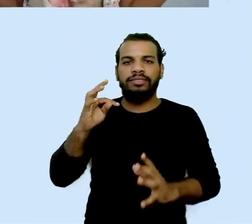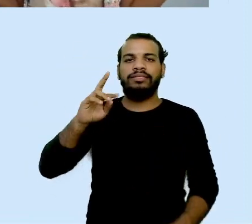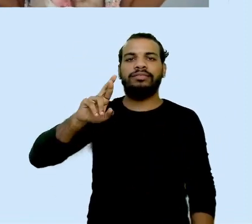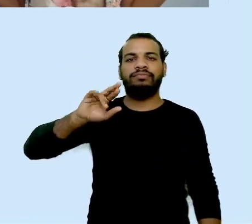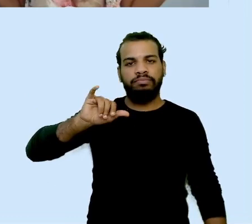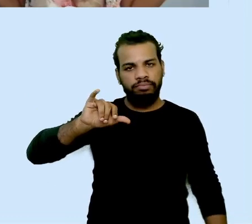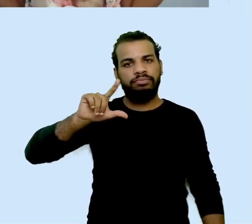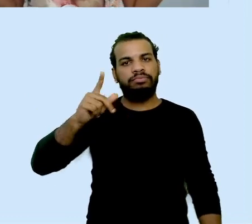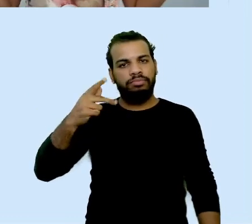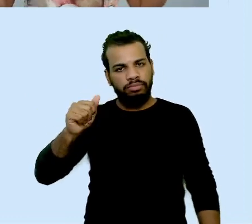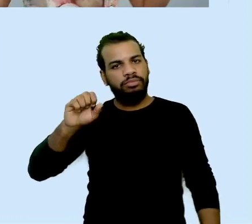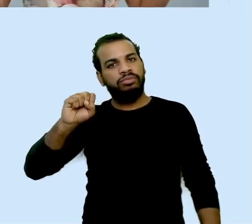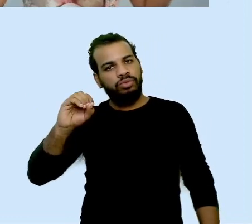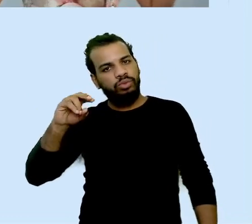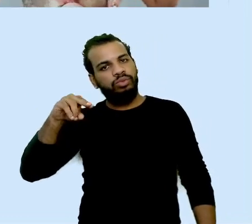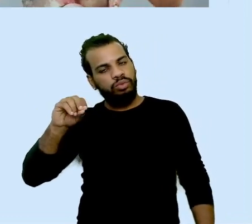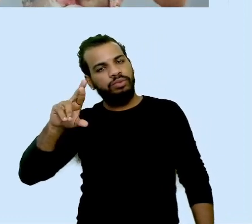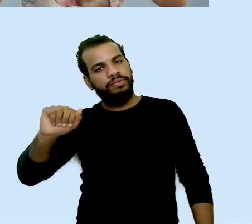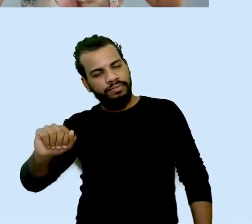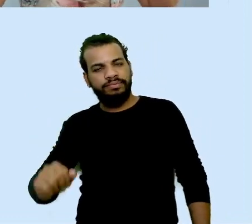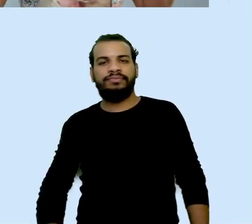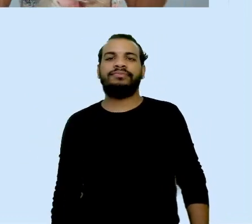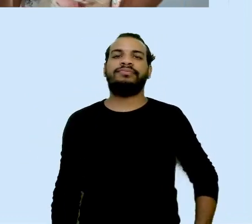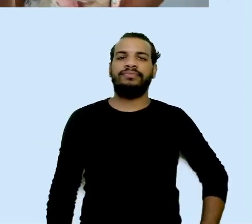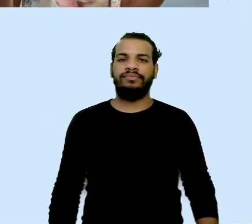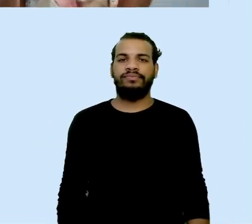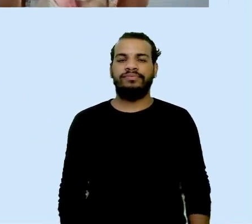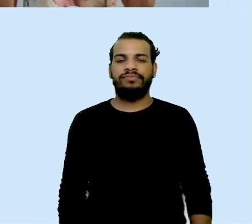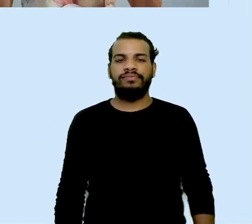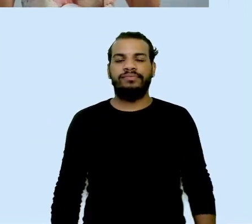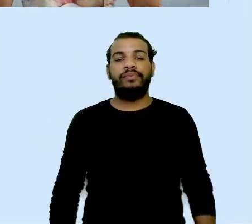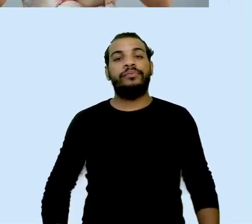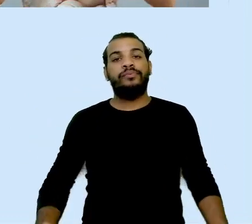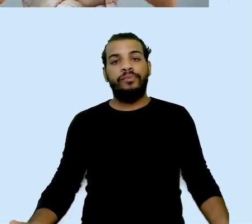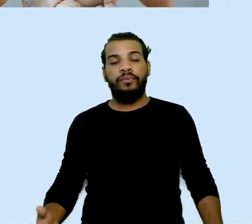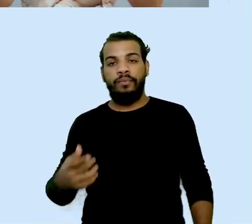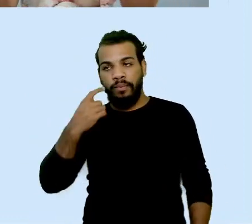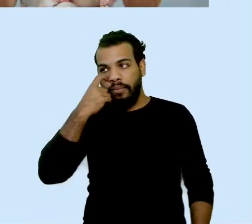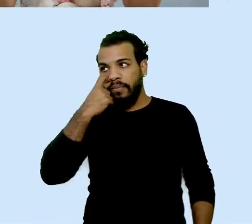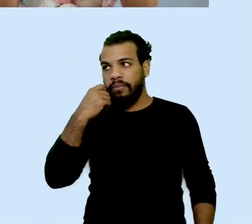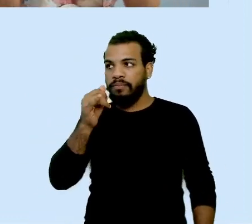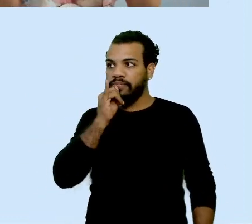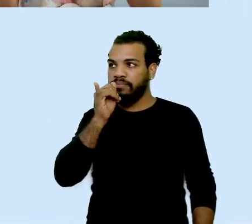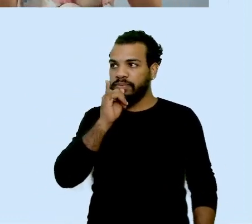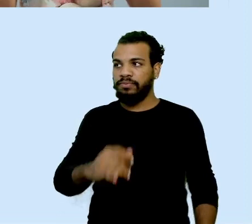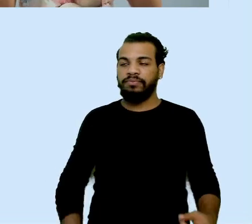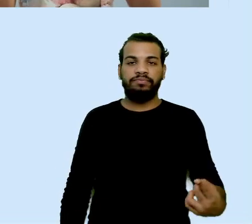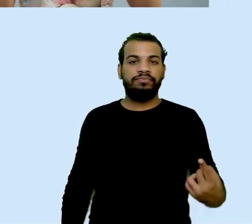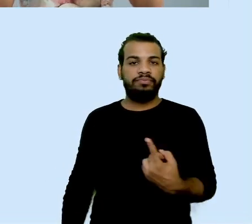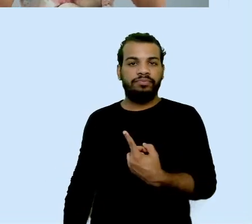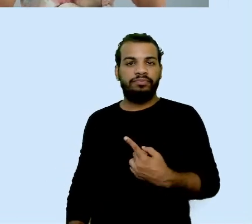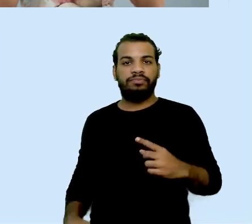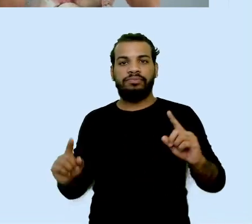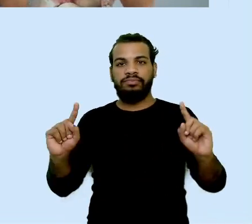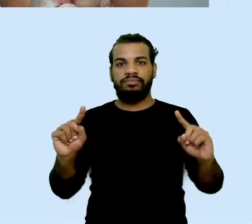nada daquilo. Aquilo é colocado depois da gravação. Então é como se eu fizesse um gesto aqui e eu fizesse um som